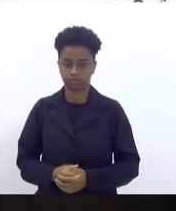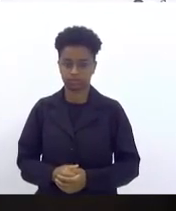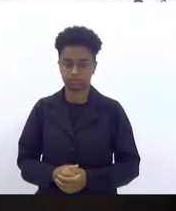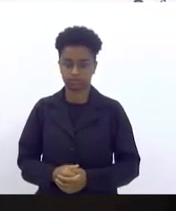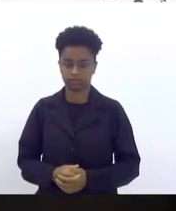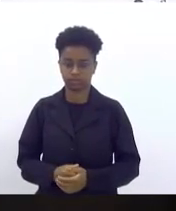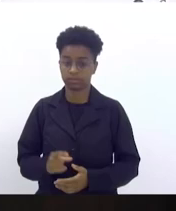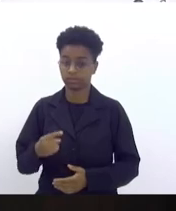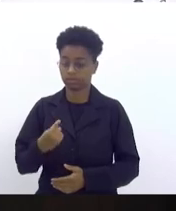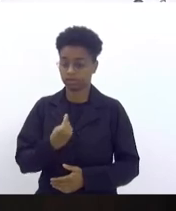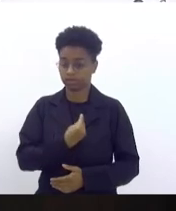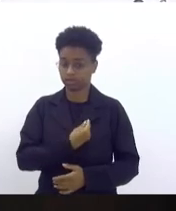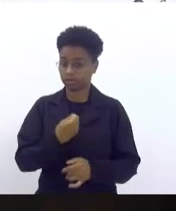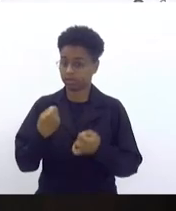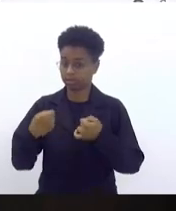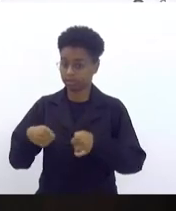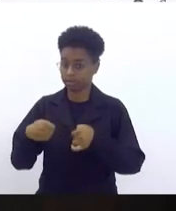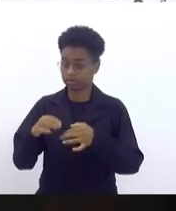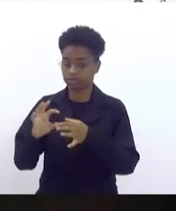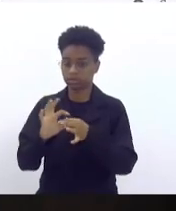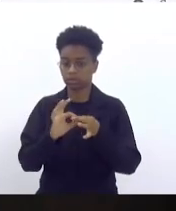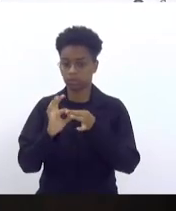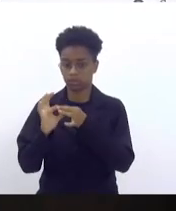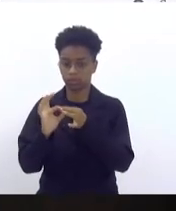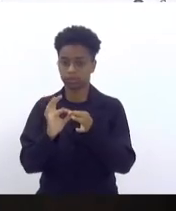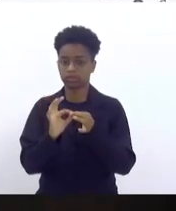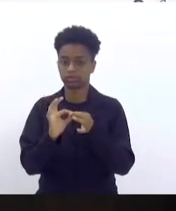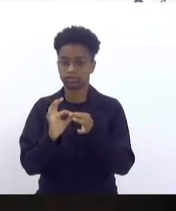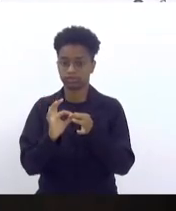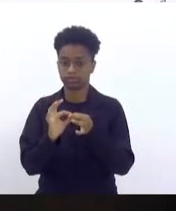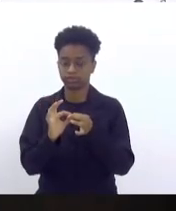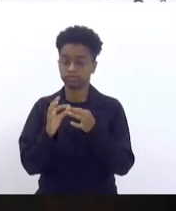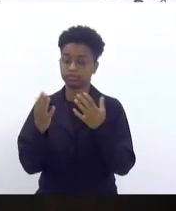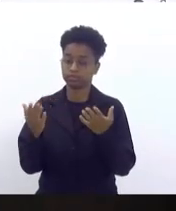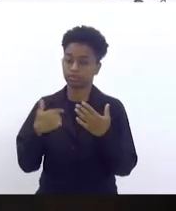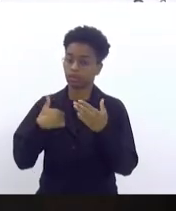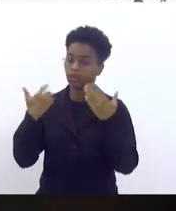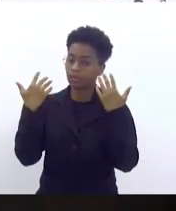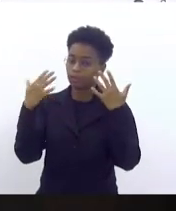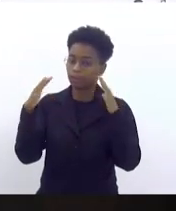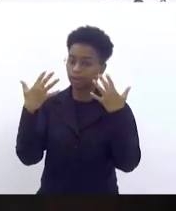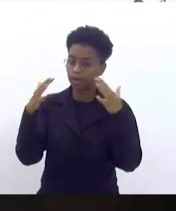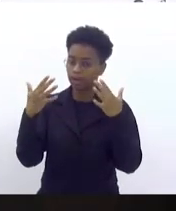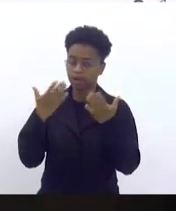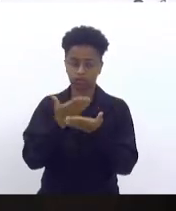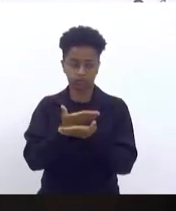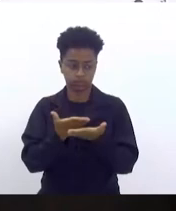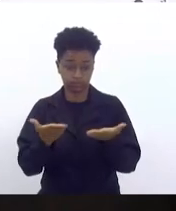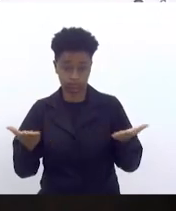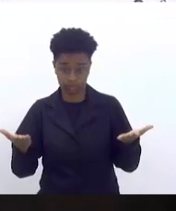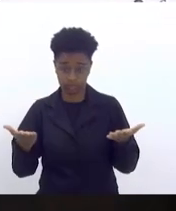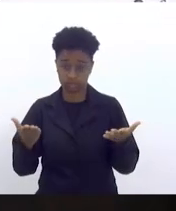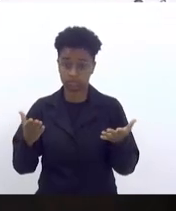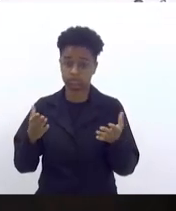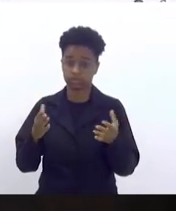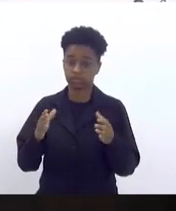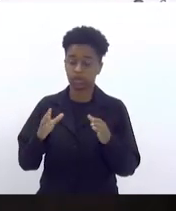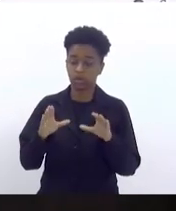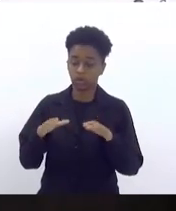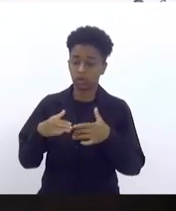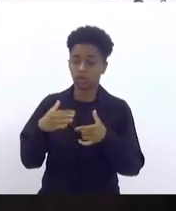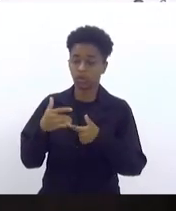nós precisamos nos unir e eu parabenizo a essa frente parlamentar